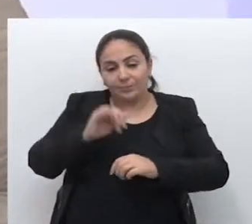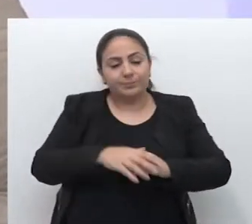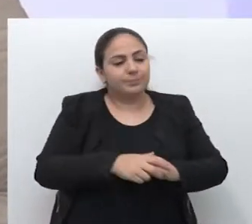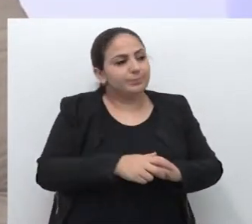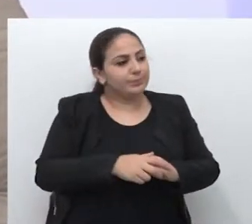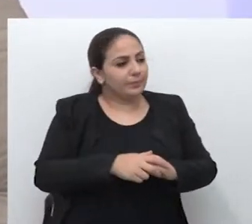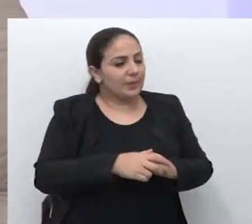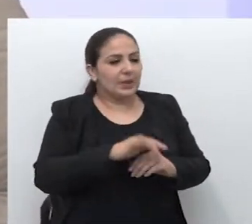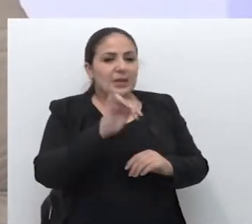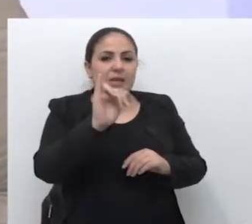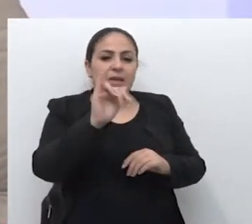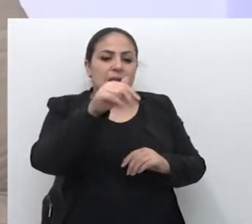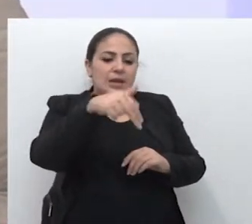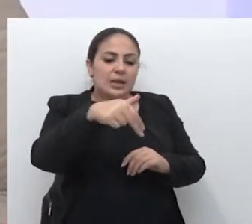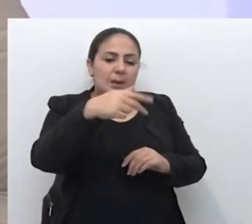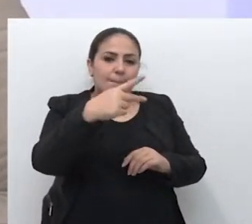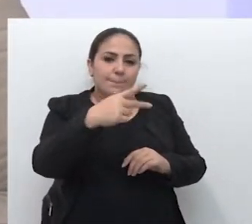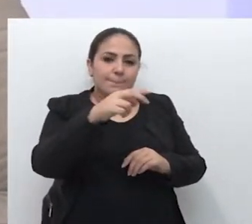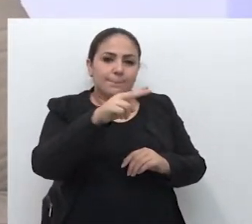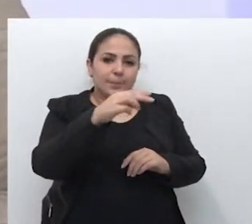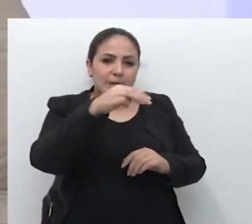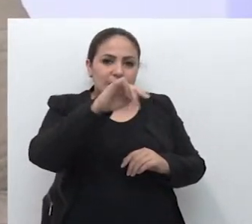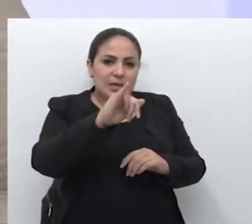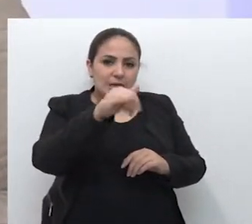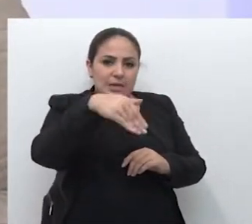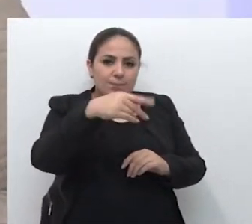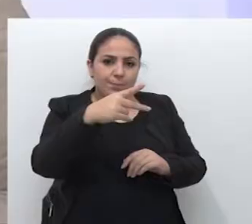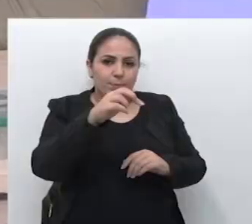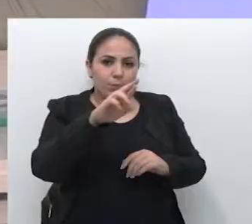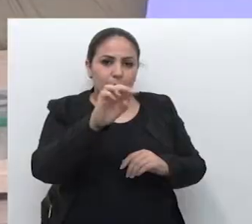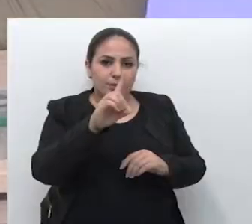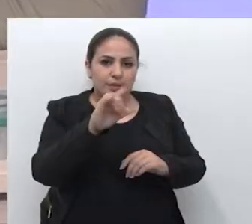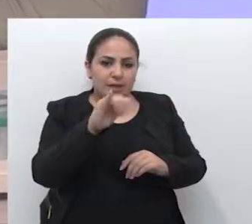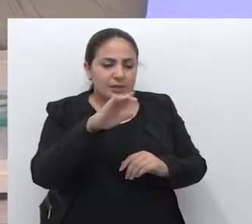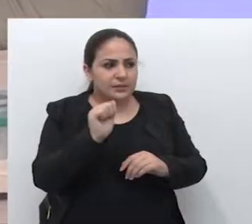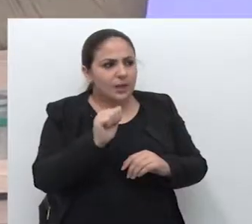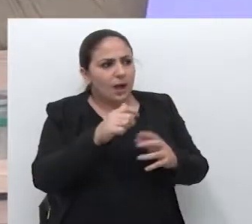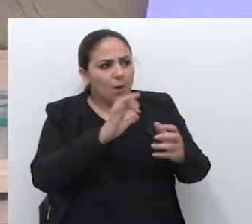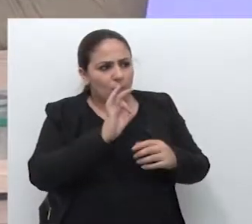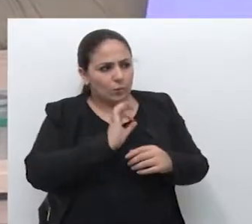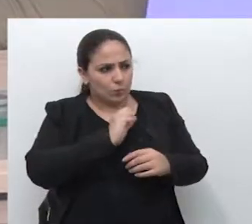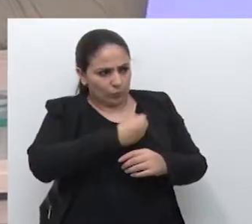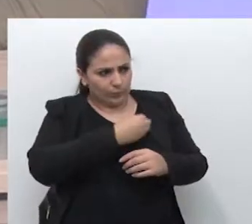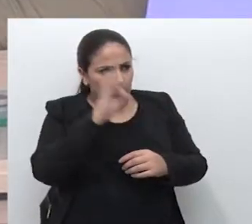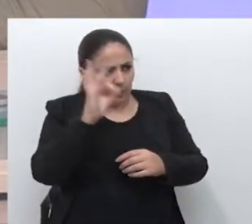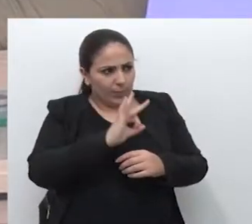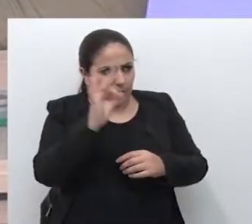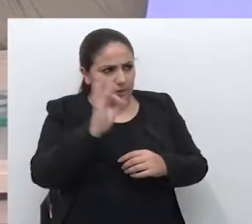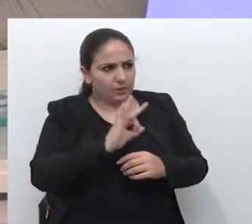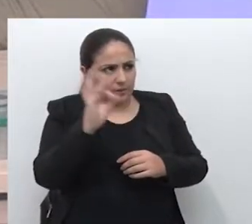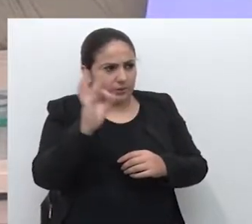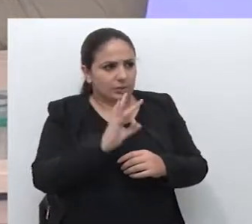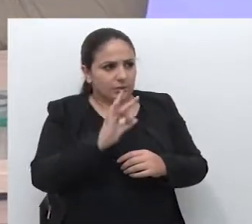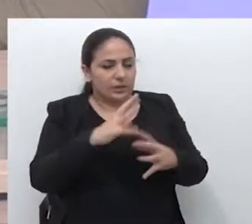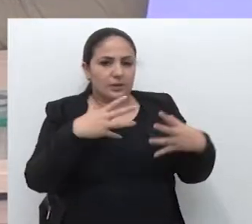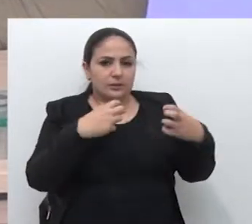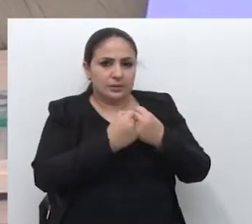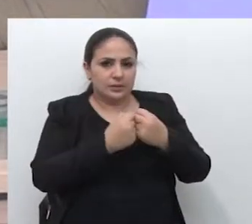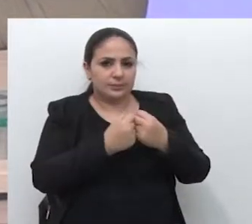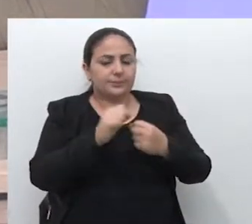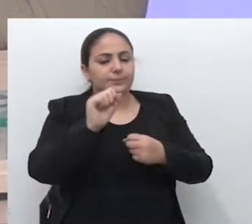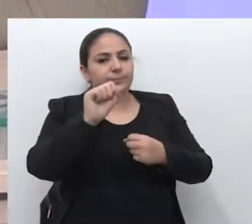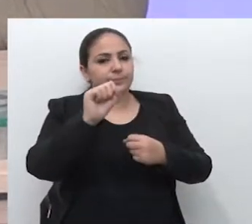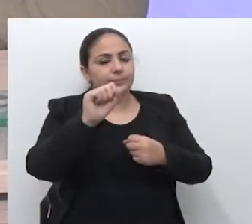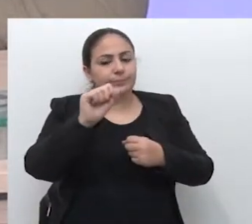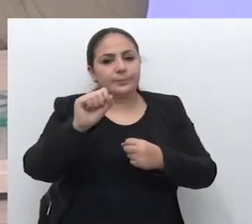prevenção. E a imprudência continua sendo um dos fatores que mais contribuem, então, para o aumento no número de acidentes de trânsito? Sim, a